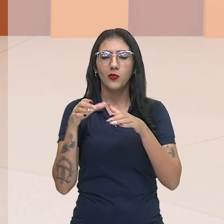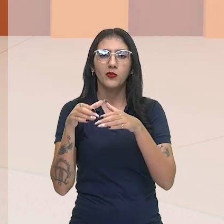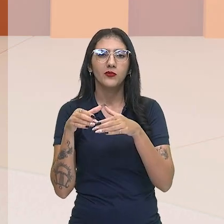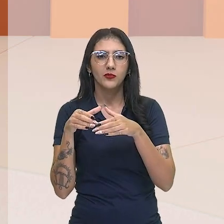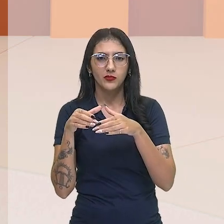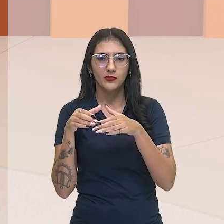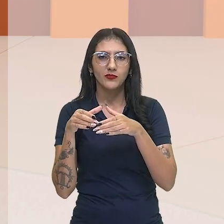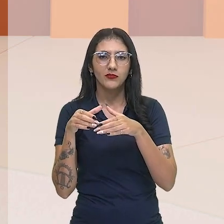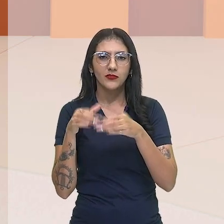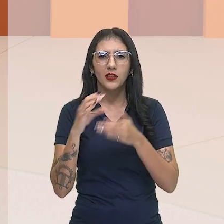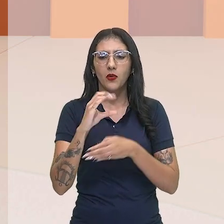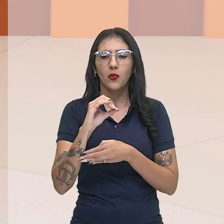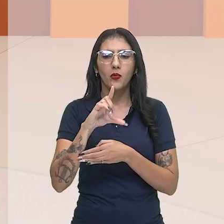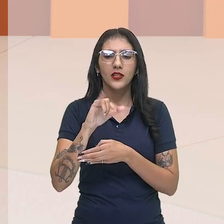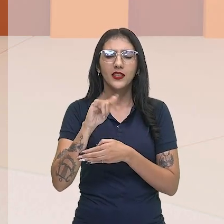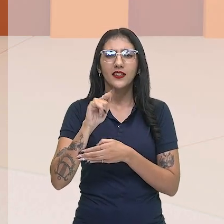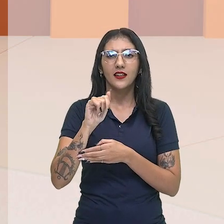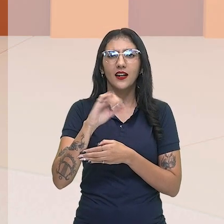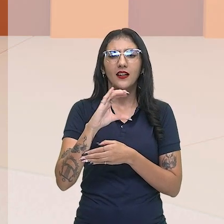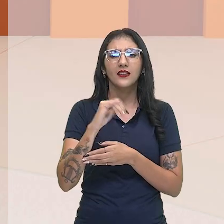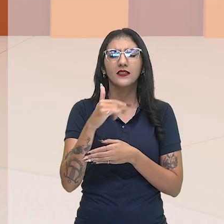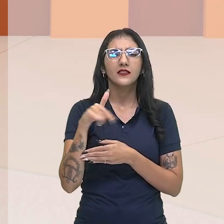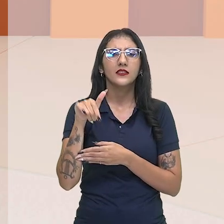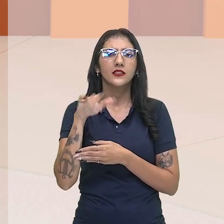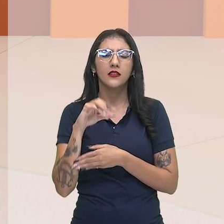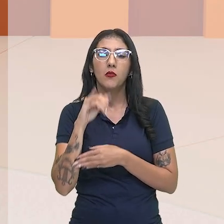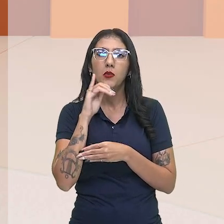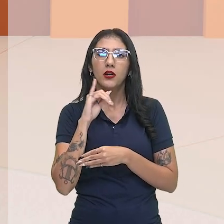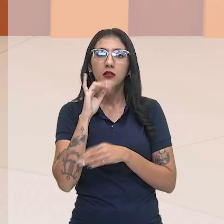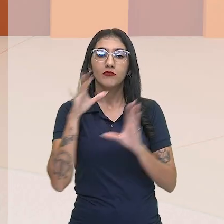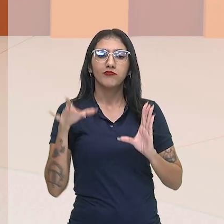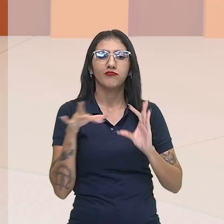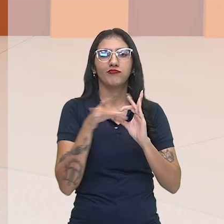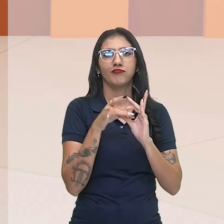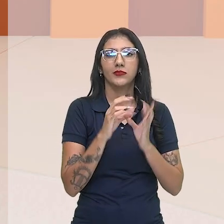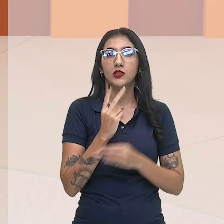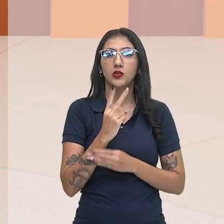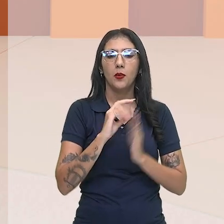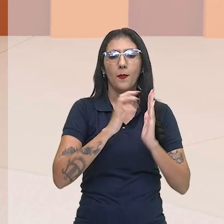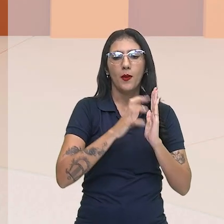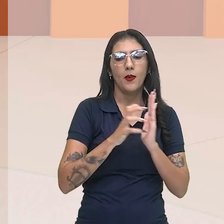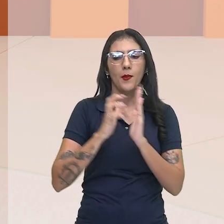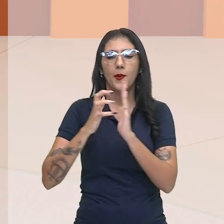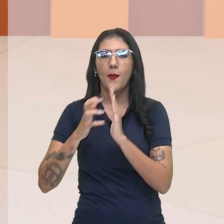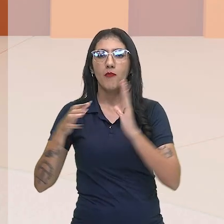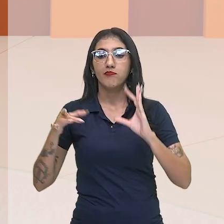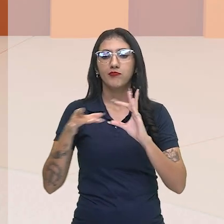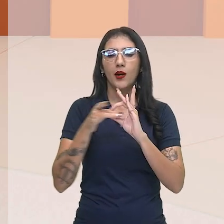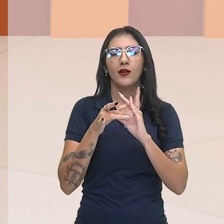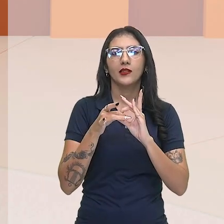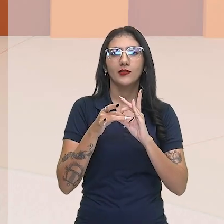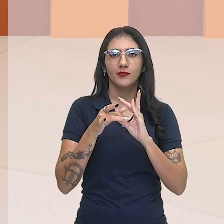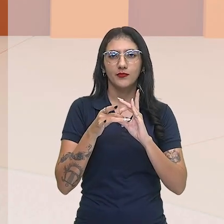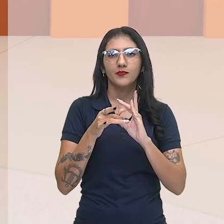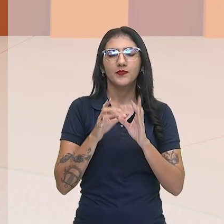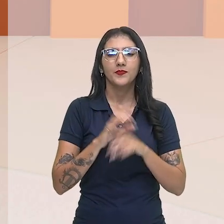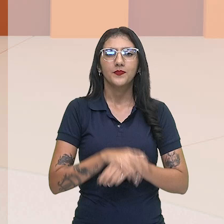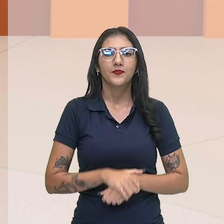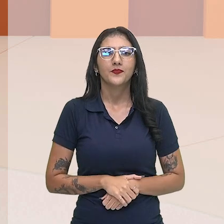coligações. Coligação é quando um partido se junta com outro, aí formam as